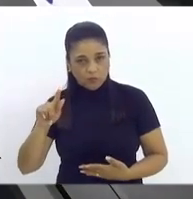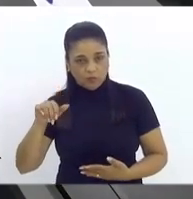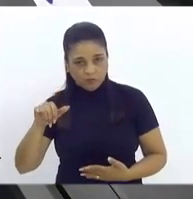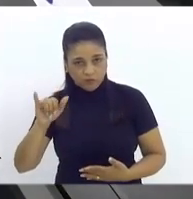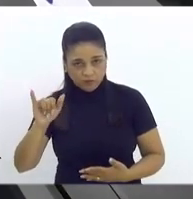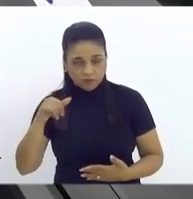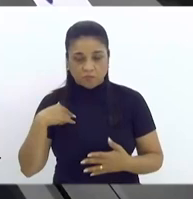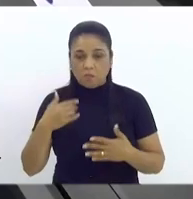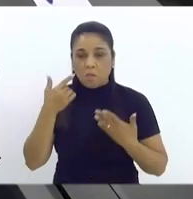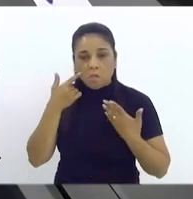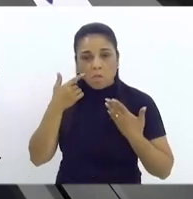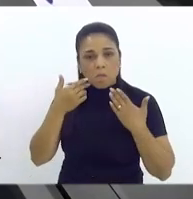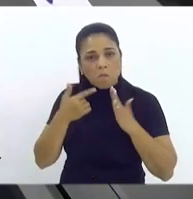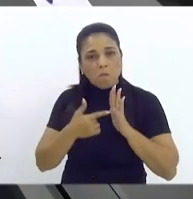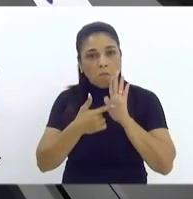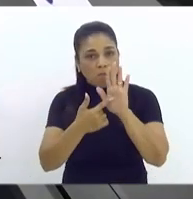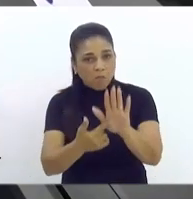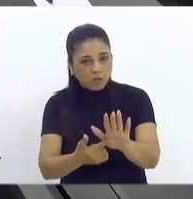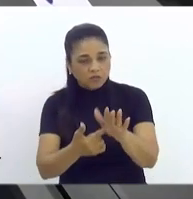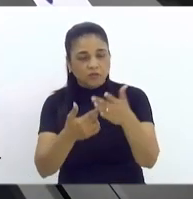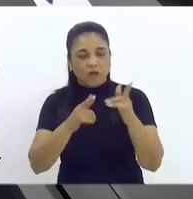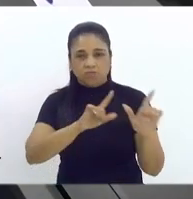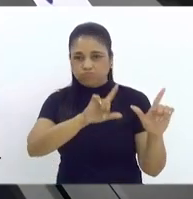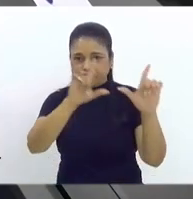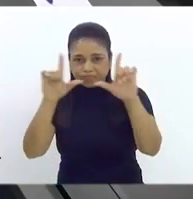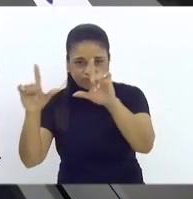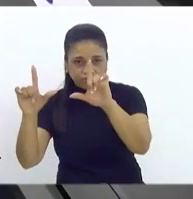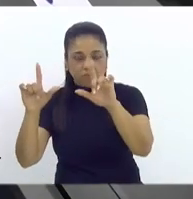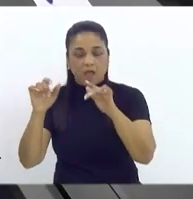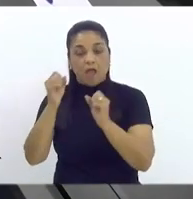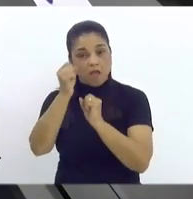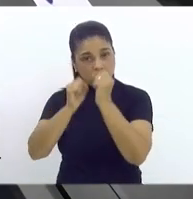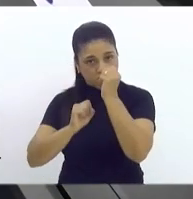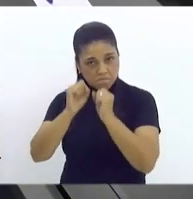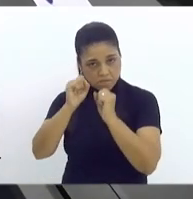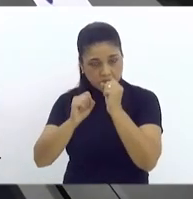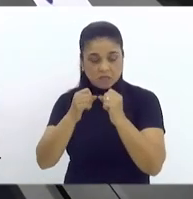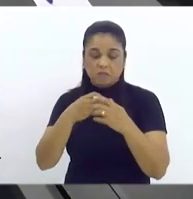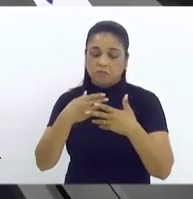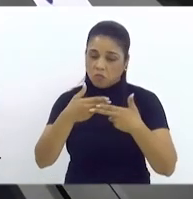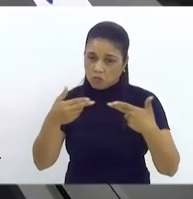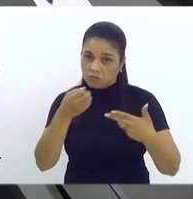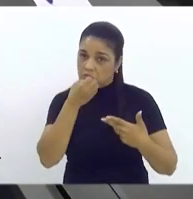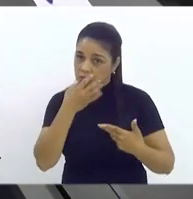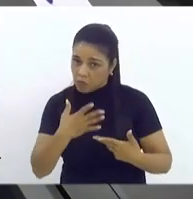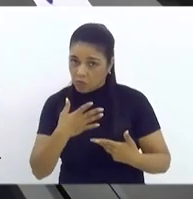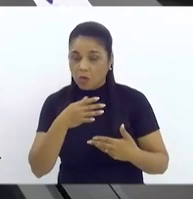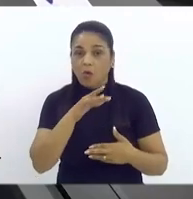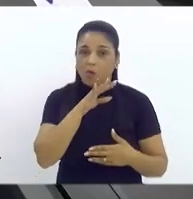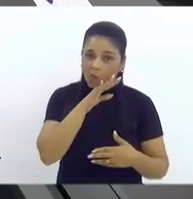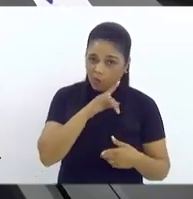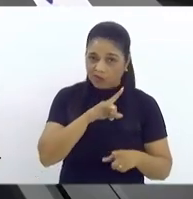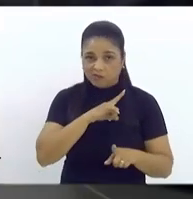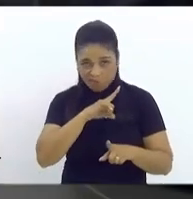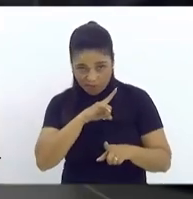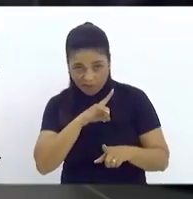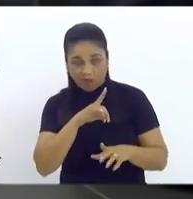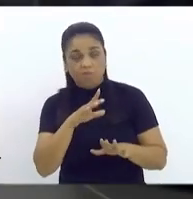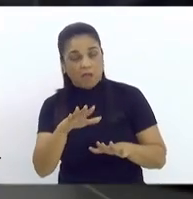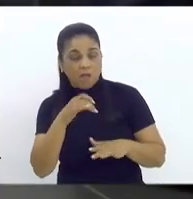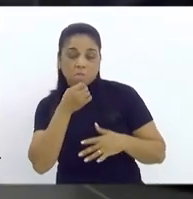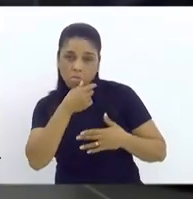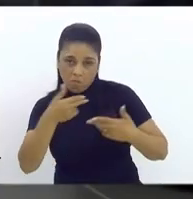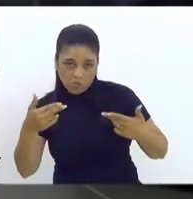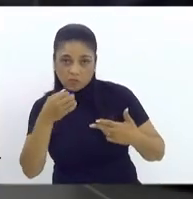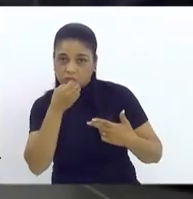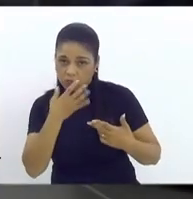o cenário da empresa, né? E também não só faz coisa ruim, faz coisa boa também, né? A empresa. E o